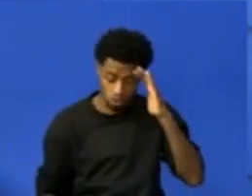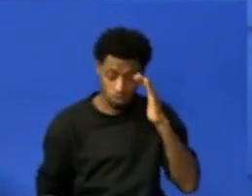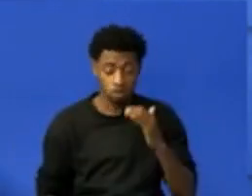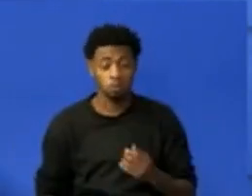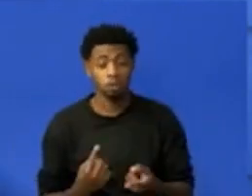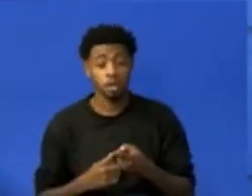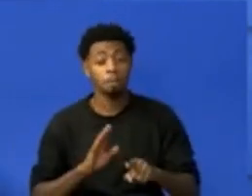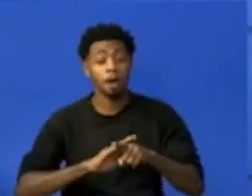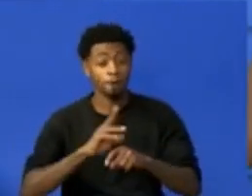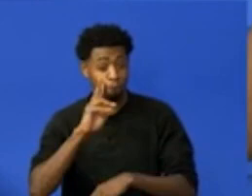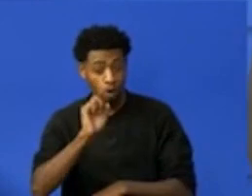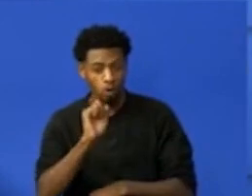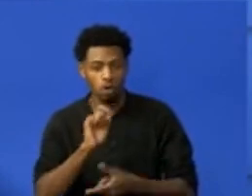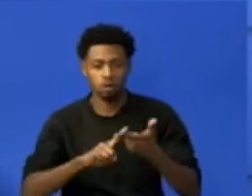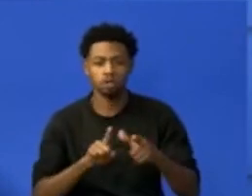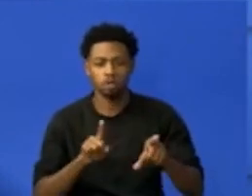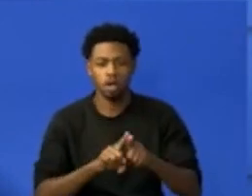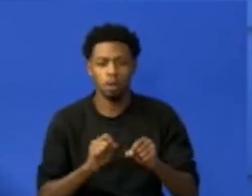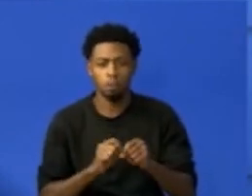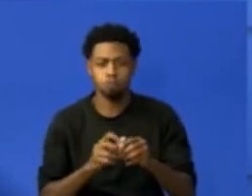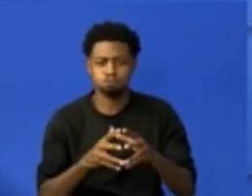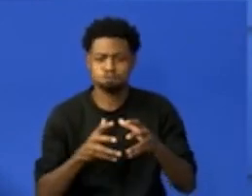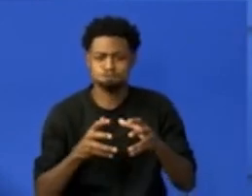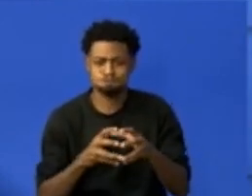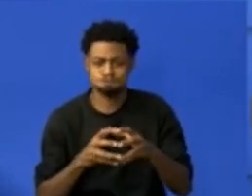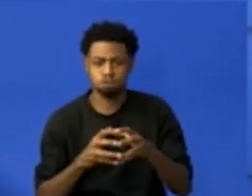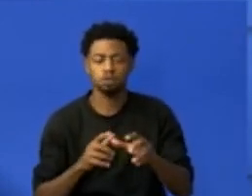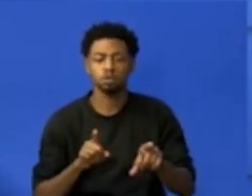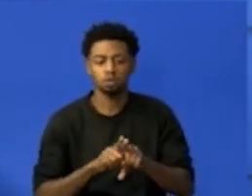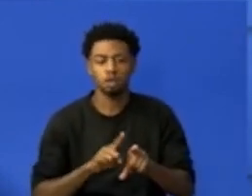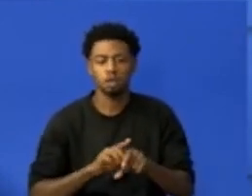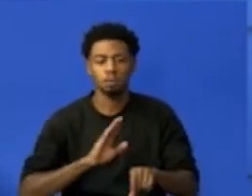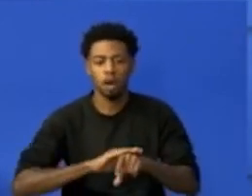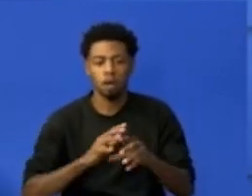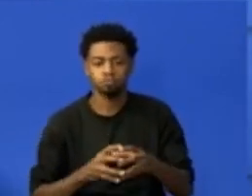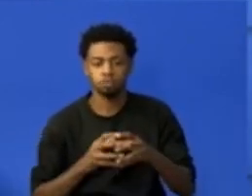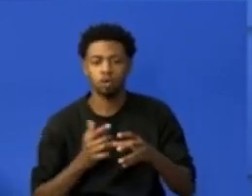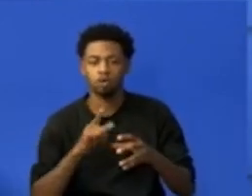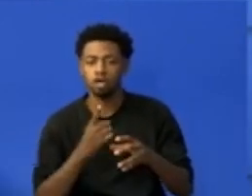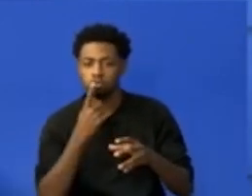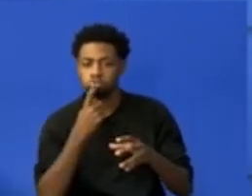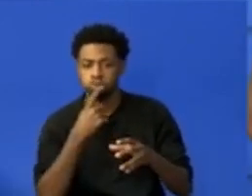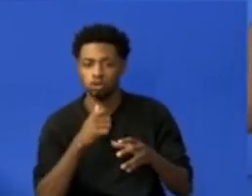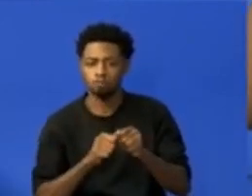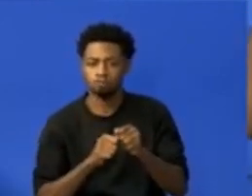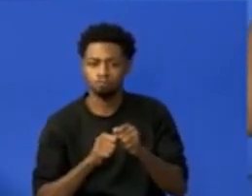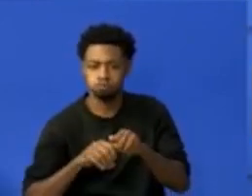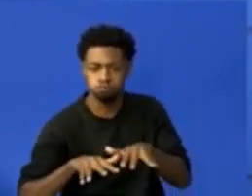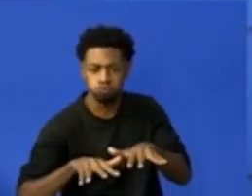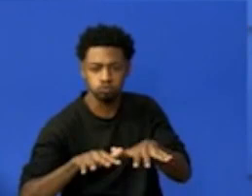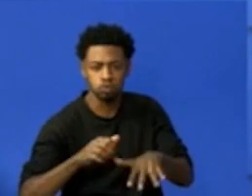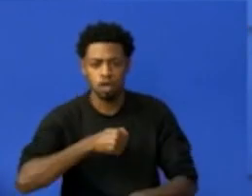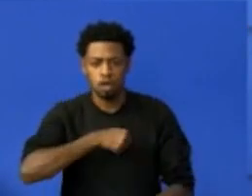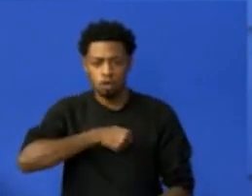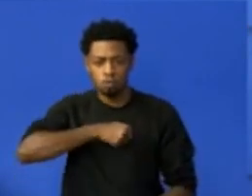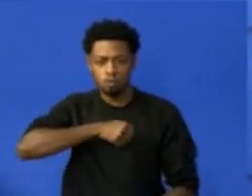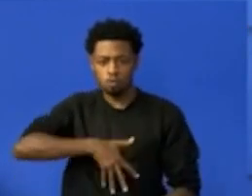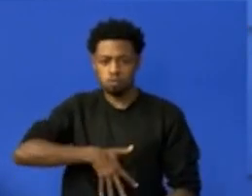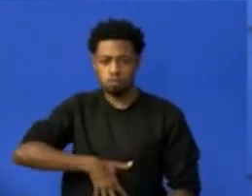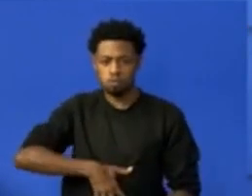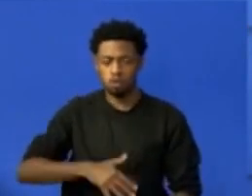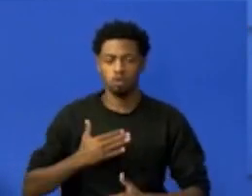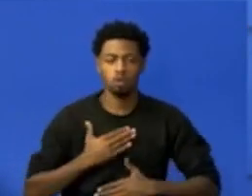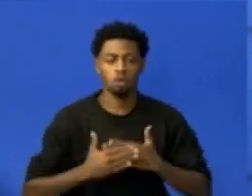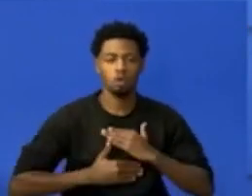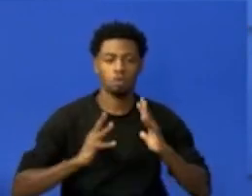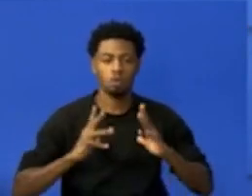mais forte, ele tem mais tamanho, ele tem mais espaço para que aquele sangue seja acomodado e depois lançado para todo o